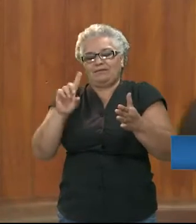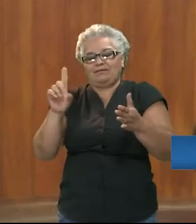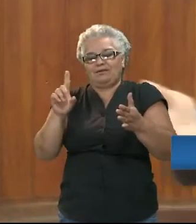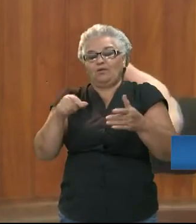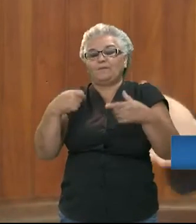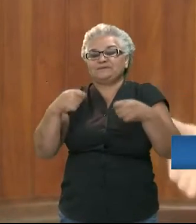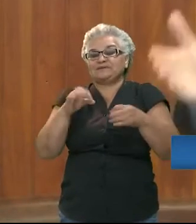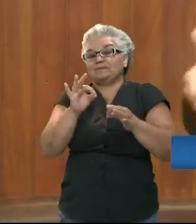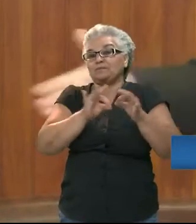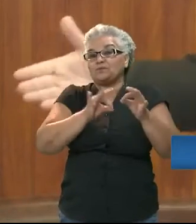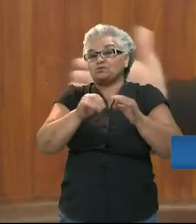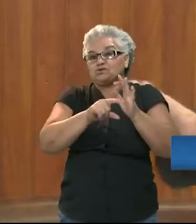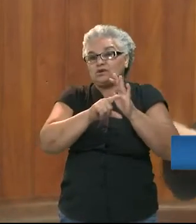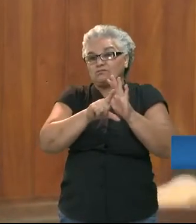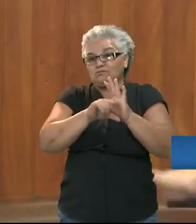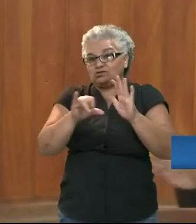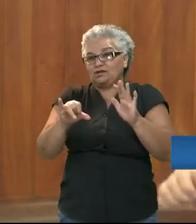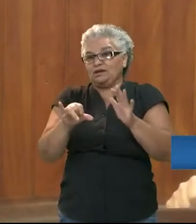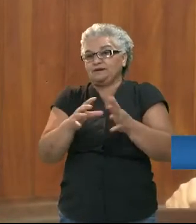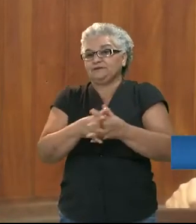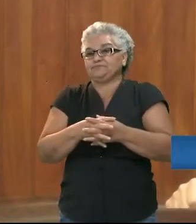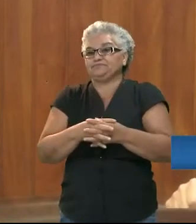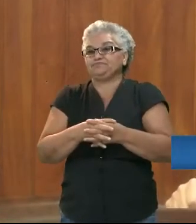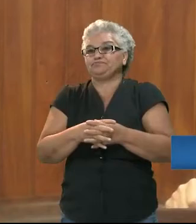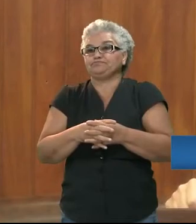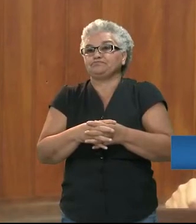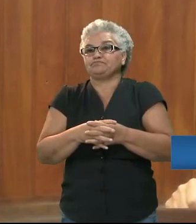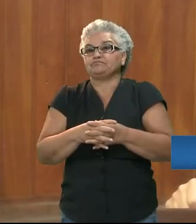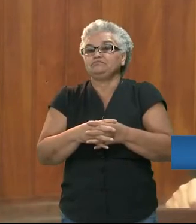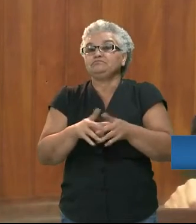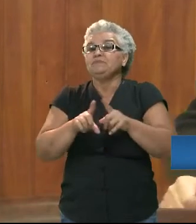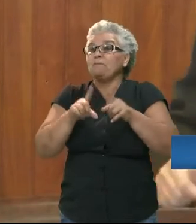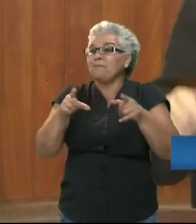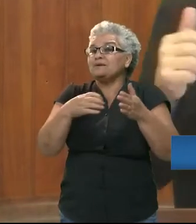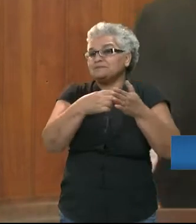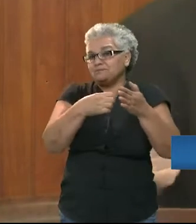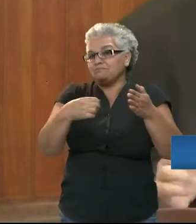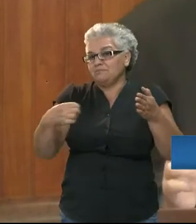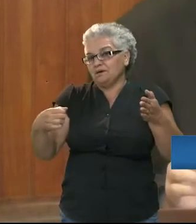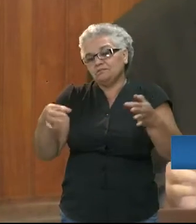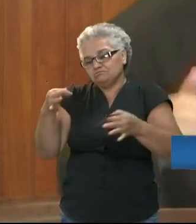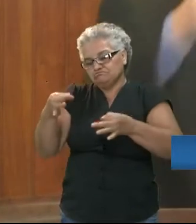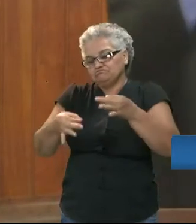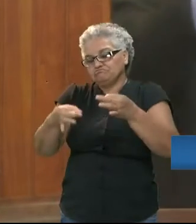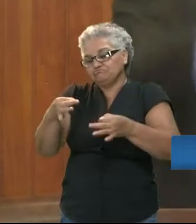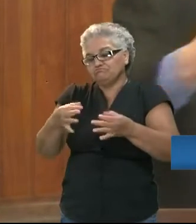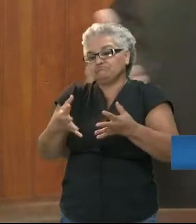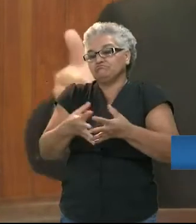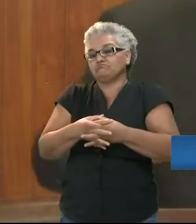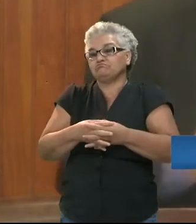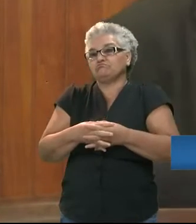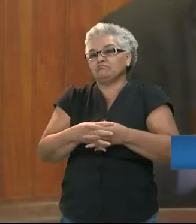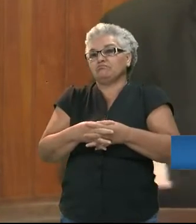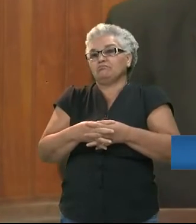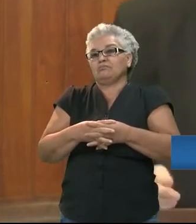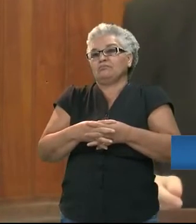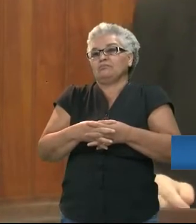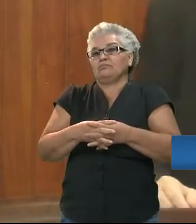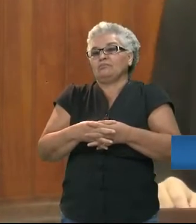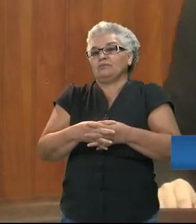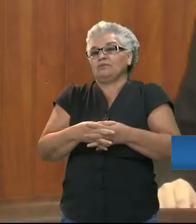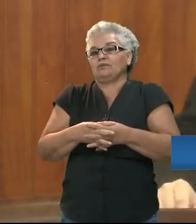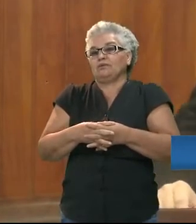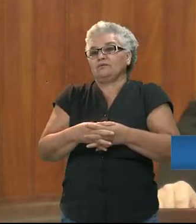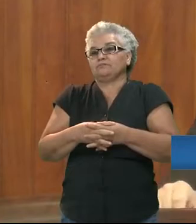de eficácia, a própria emenda produziria seus efeitos jurídicos. Outra situação, se lermos o projeto encaminhado